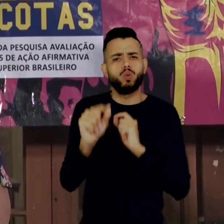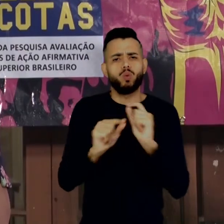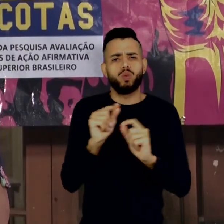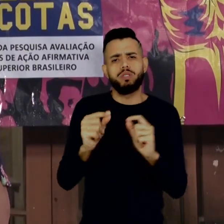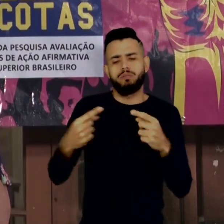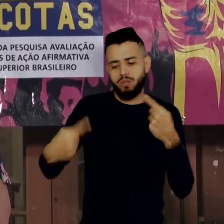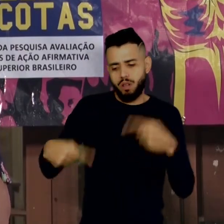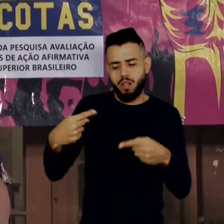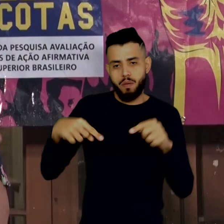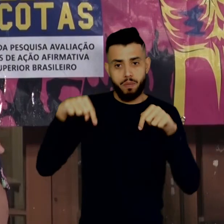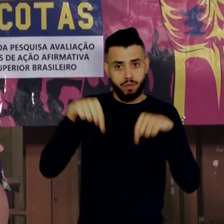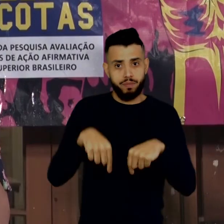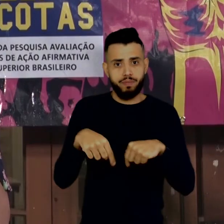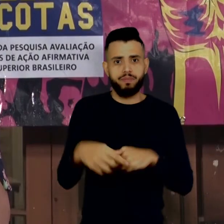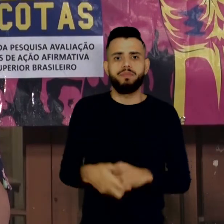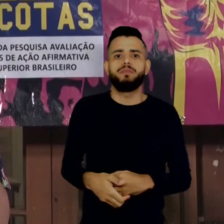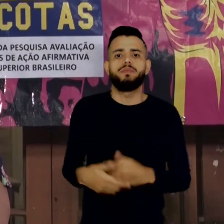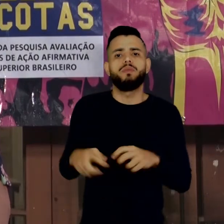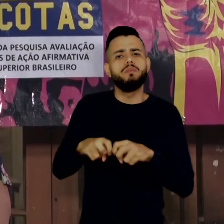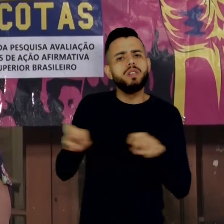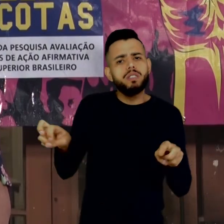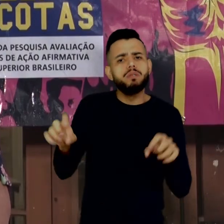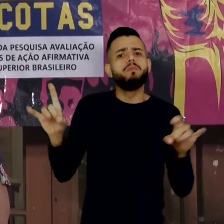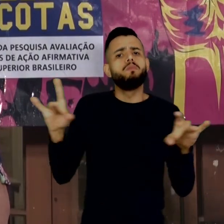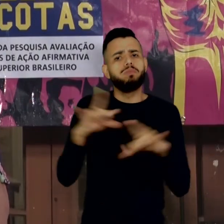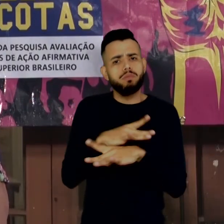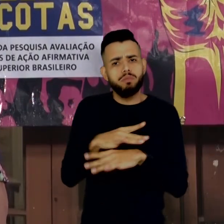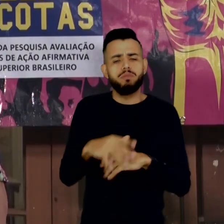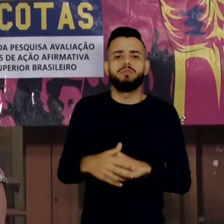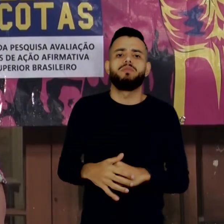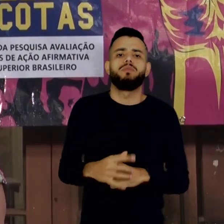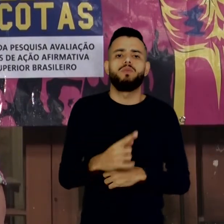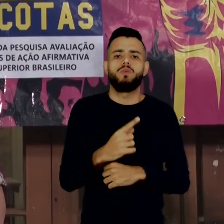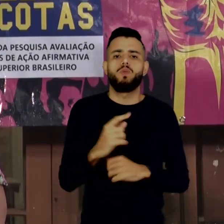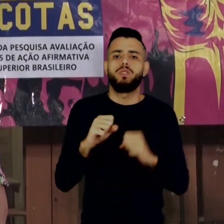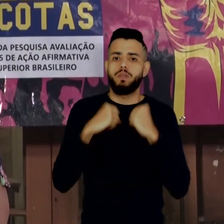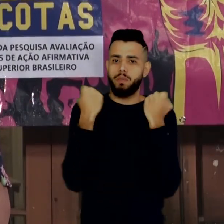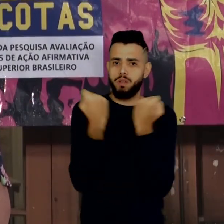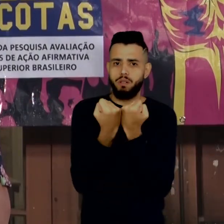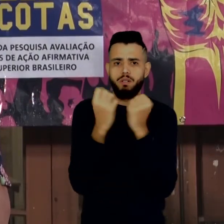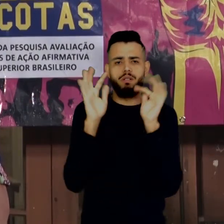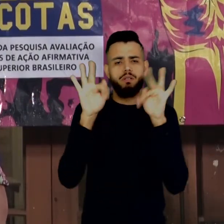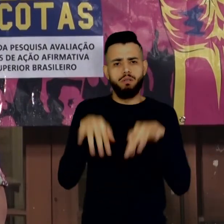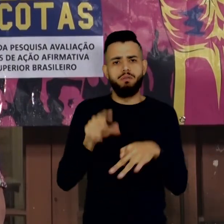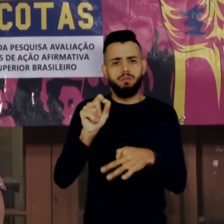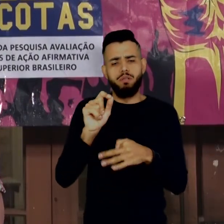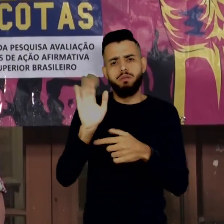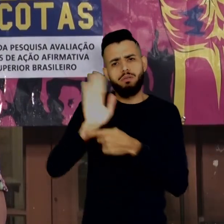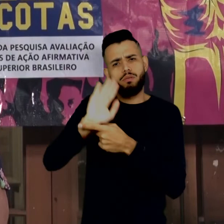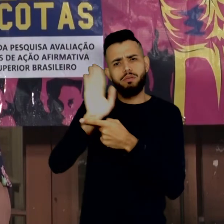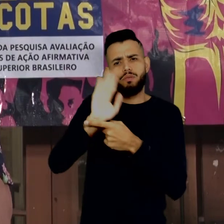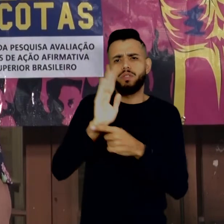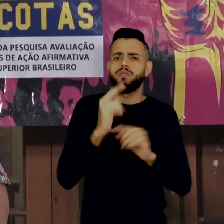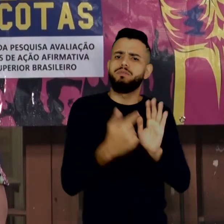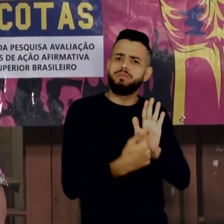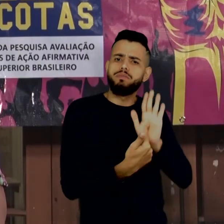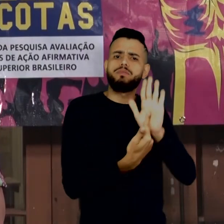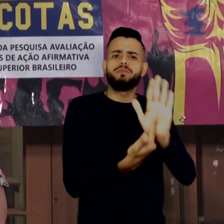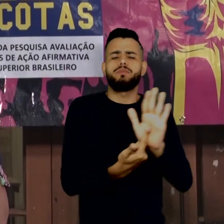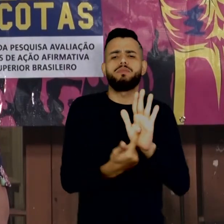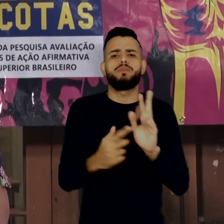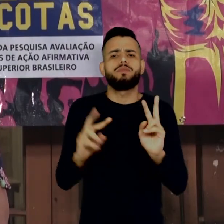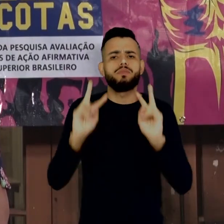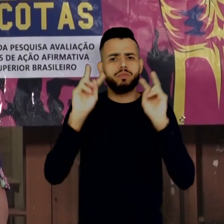aqui para o debate. Passada essa mesa, a gente vai encerrar o nosso seminário com o lançamento de um